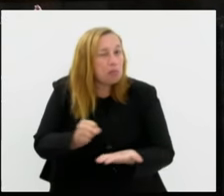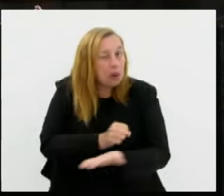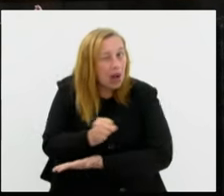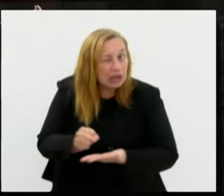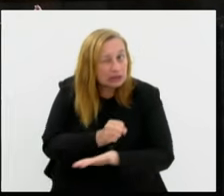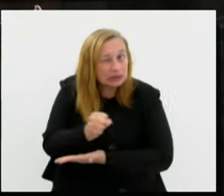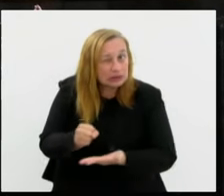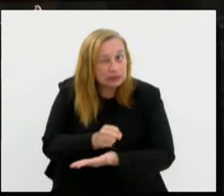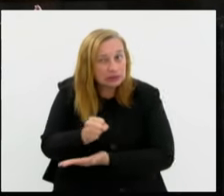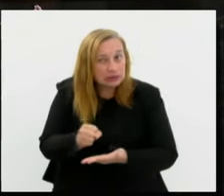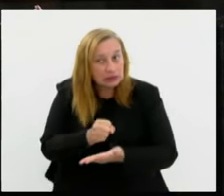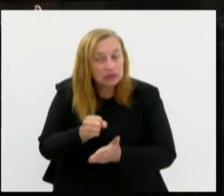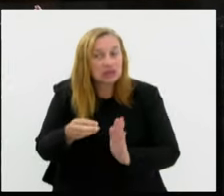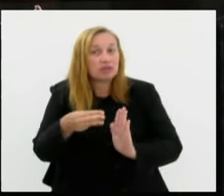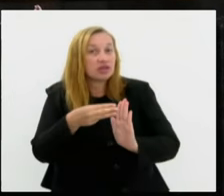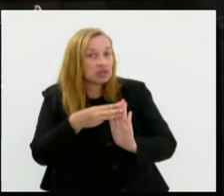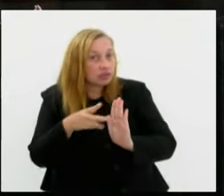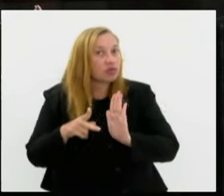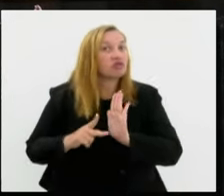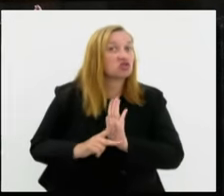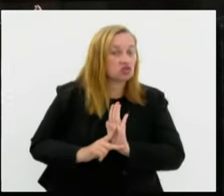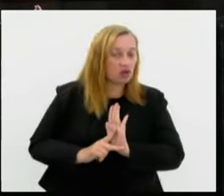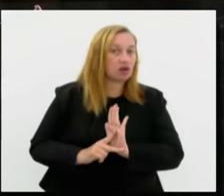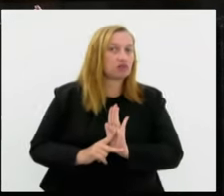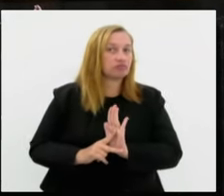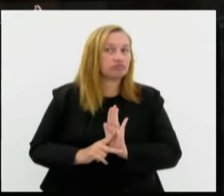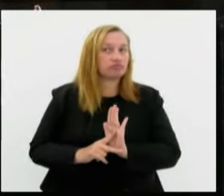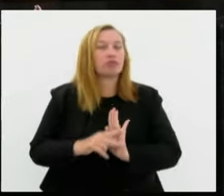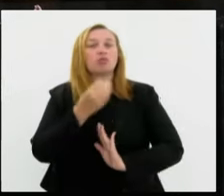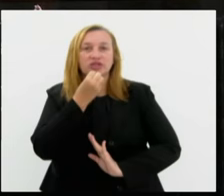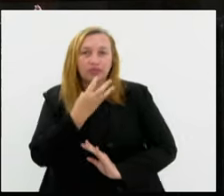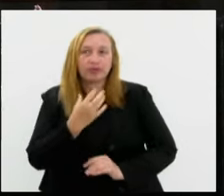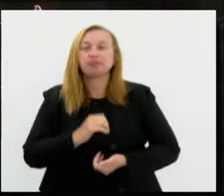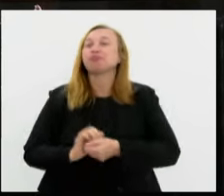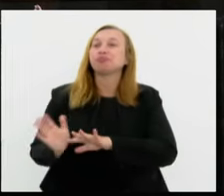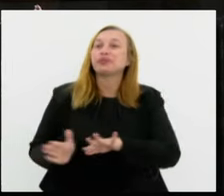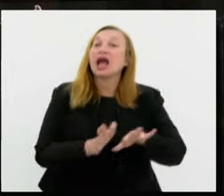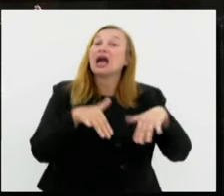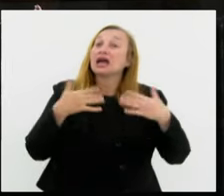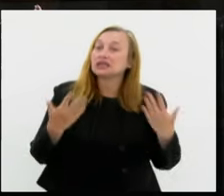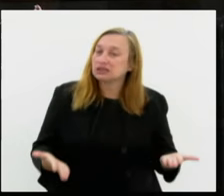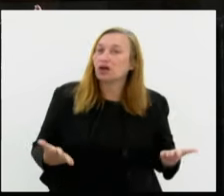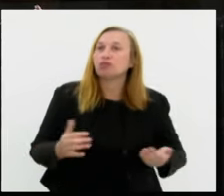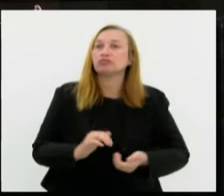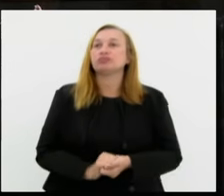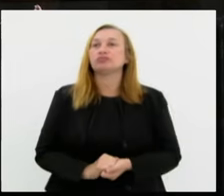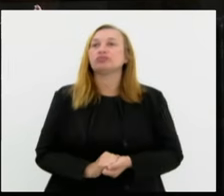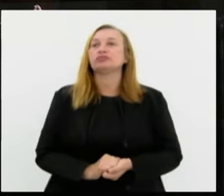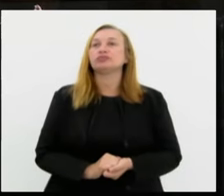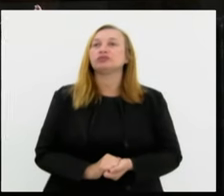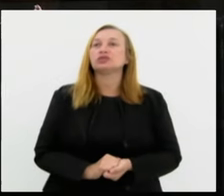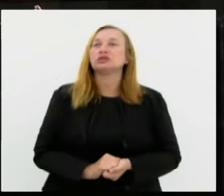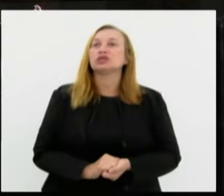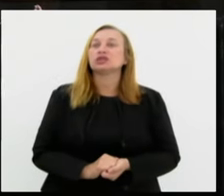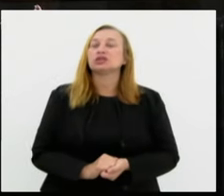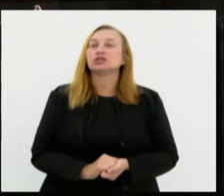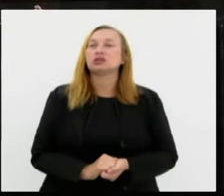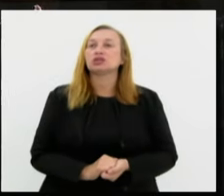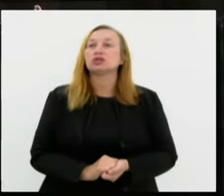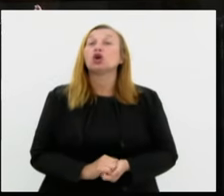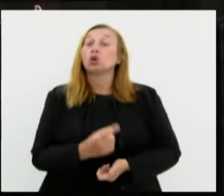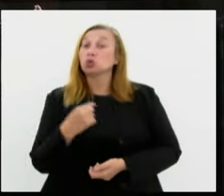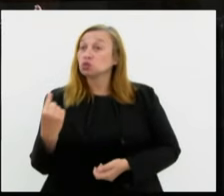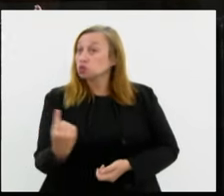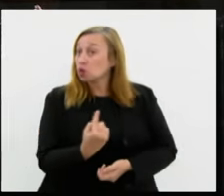nessa cautelar. Muito bem. Então, eu digo o seguinte: quando